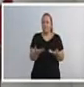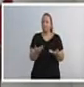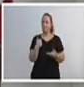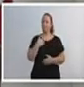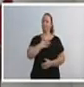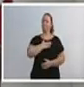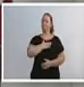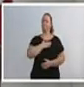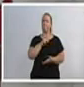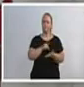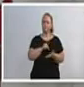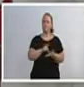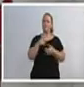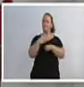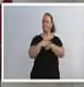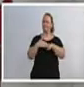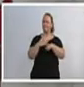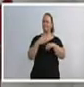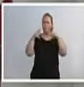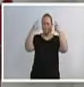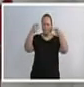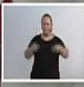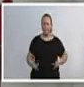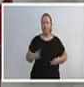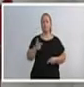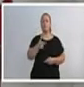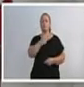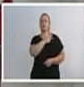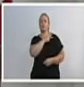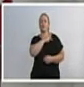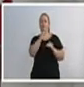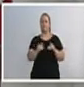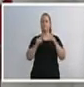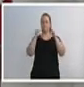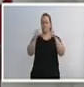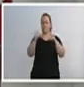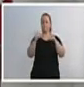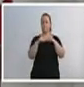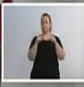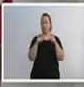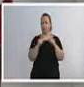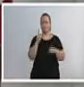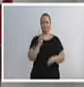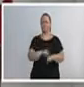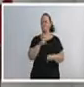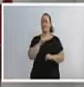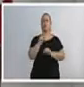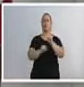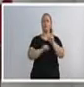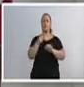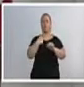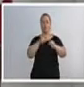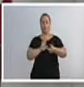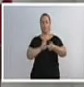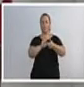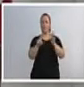forma muito carinhosa, de forma muito humana, pelo superintendente do Shopping Almeida Júnior, Rafael Butner, que na mesma hora, eu mostrando